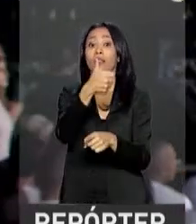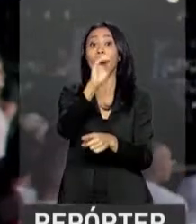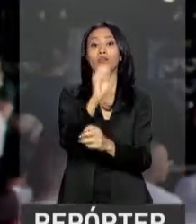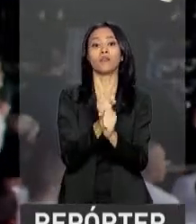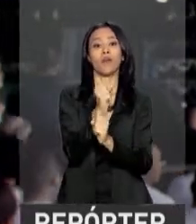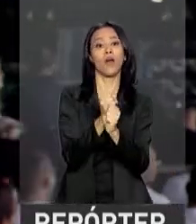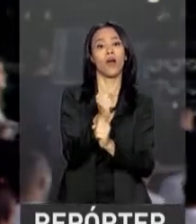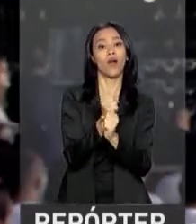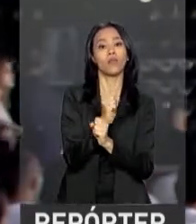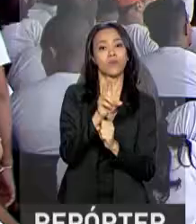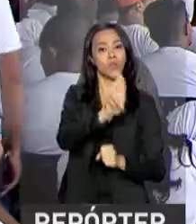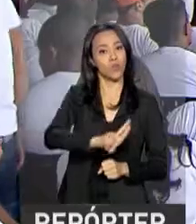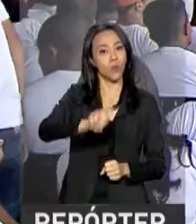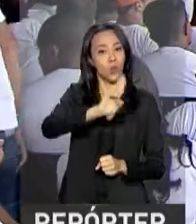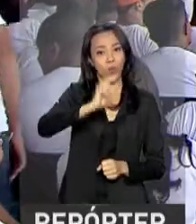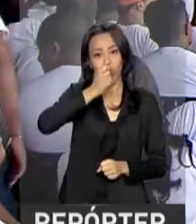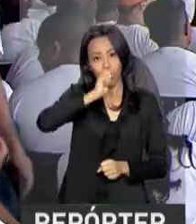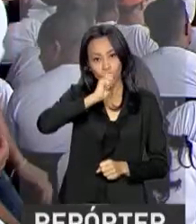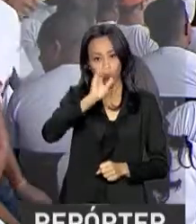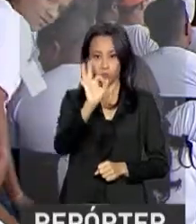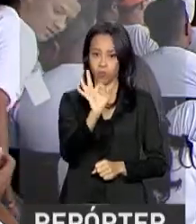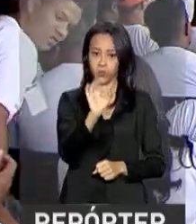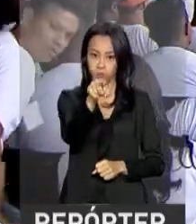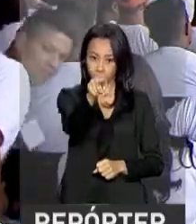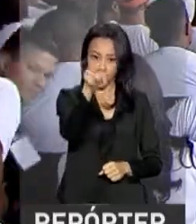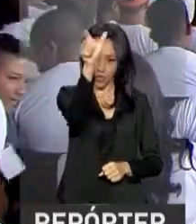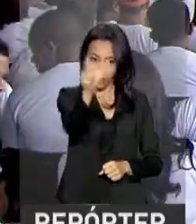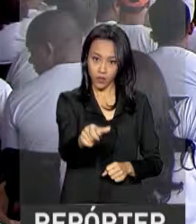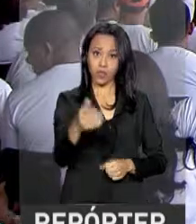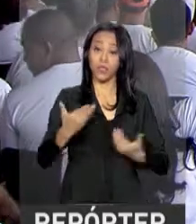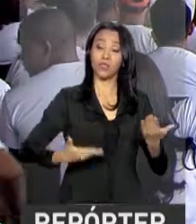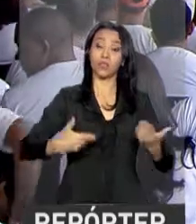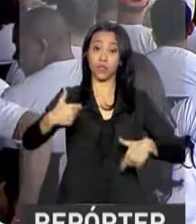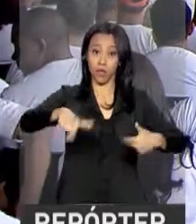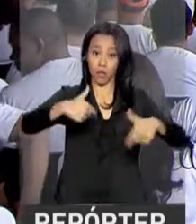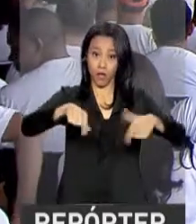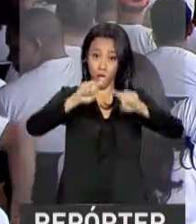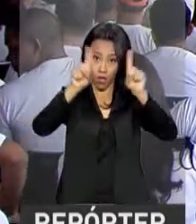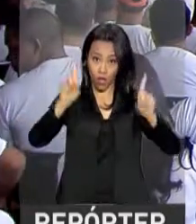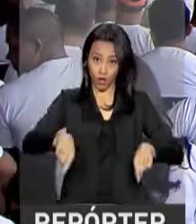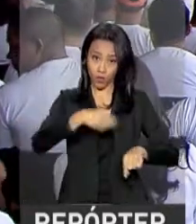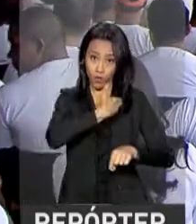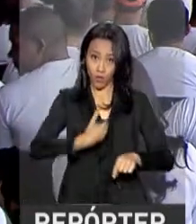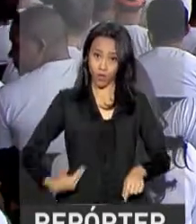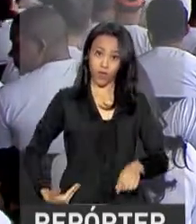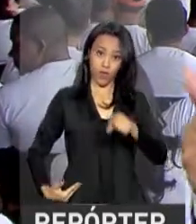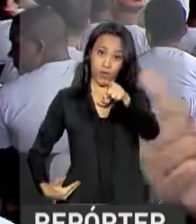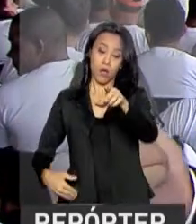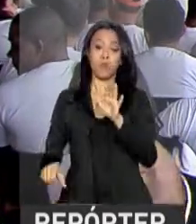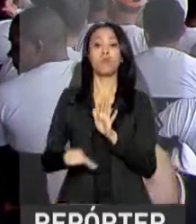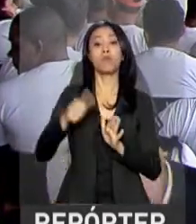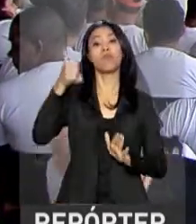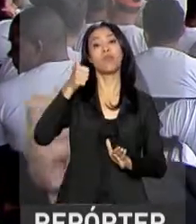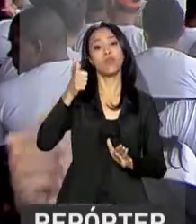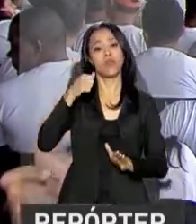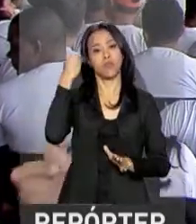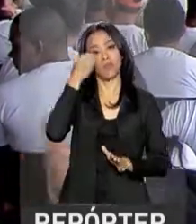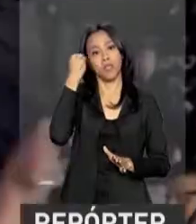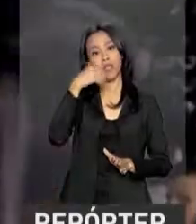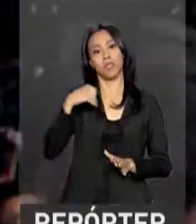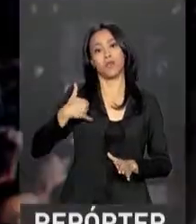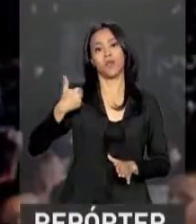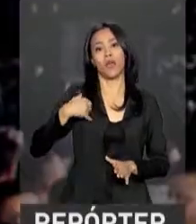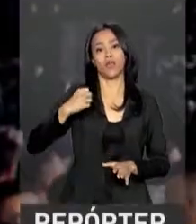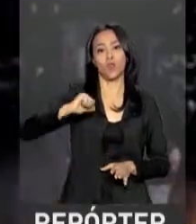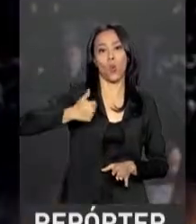drogas este servidor público do distrito federal conta que a primeira experiência com entorpecentes foi aos 11 anos de idade